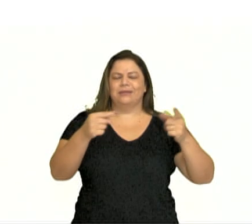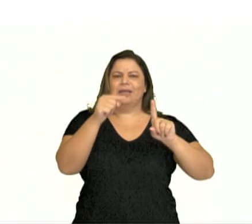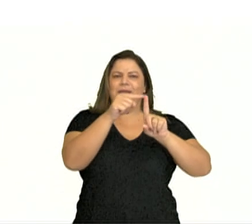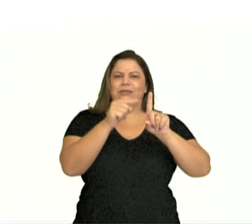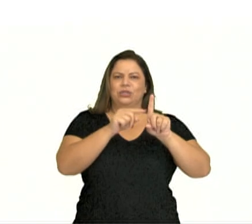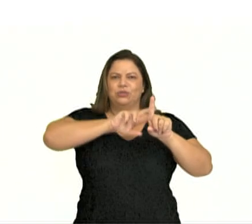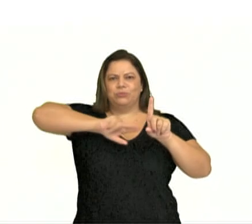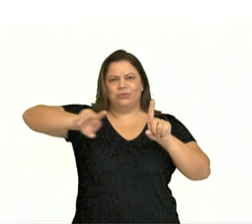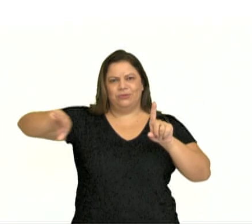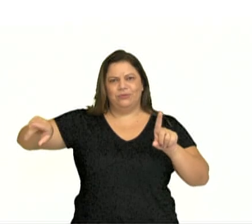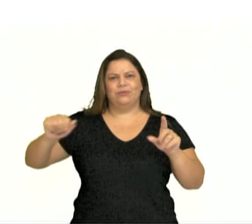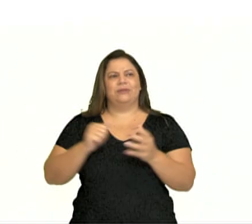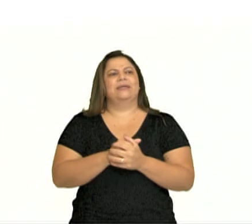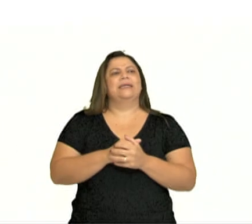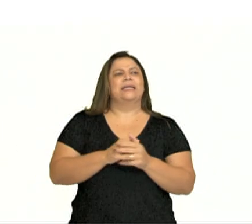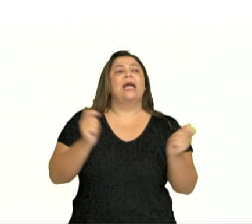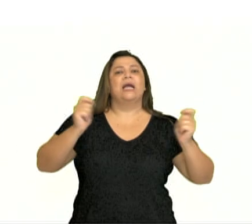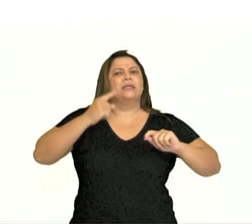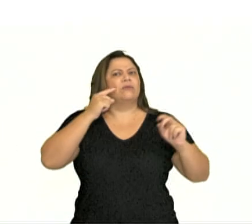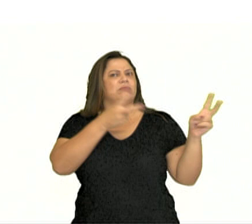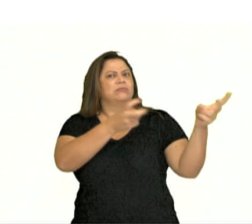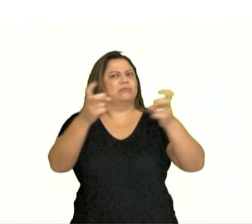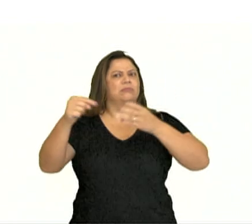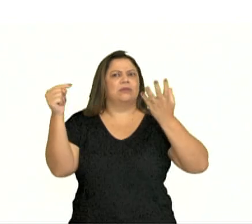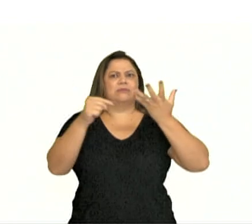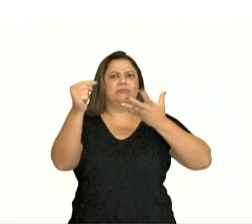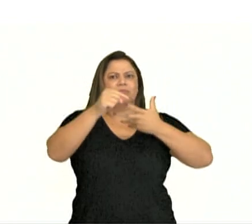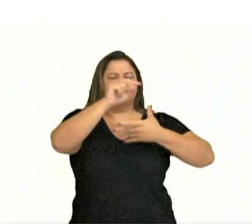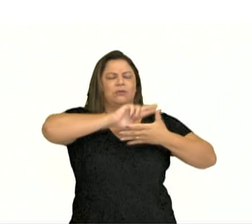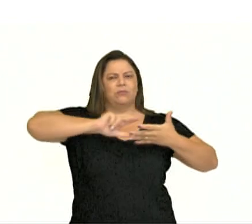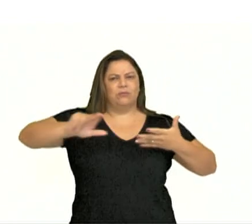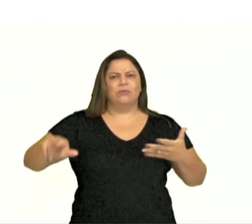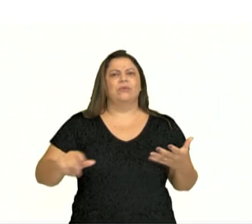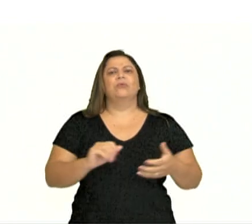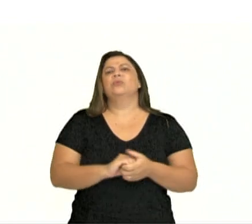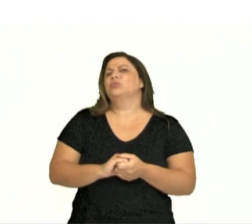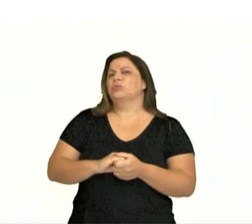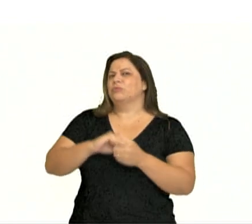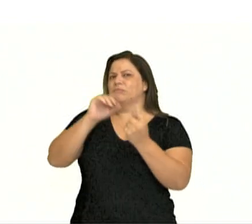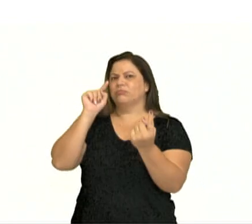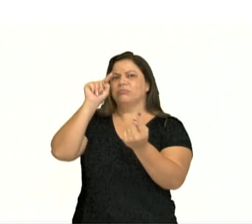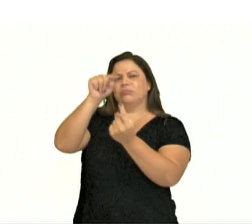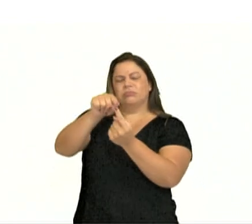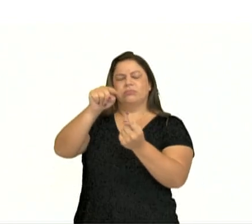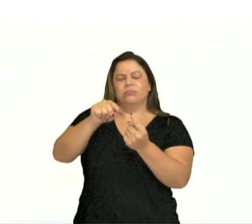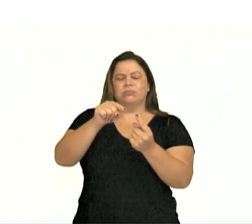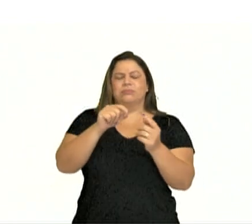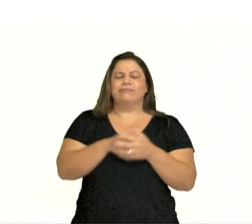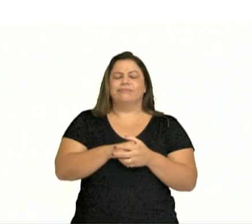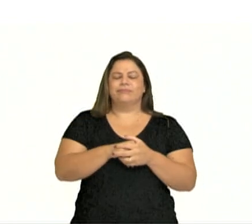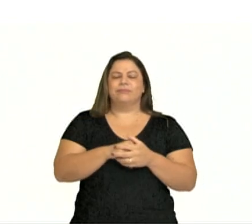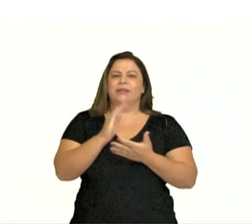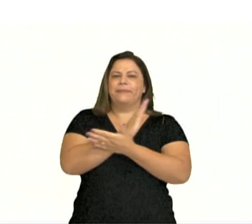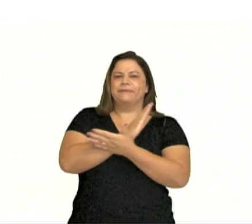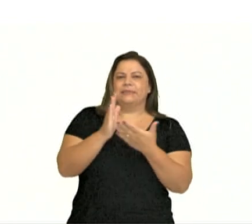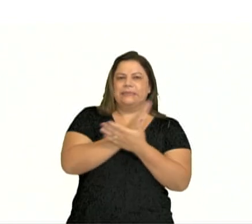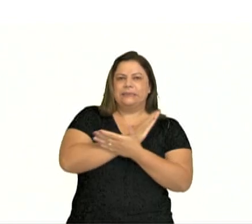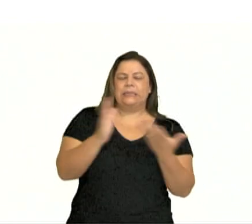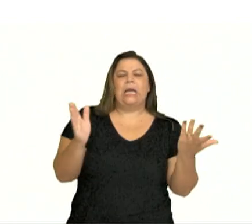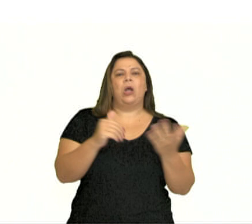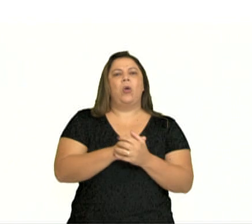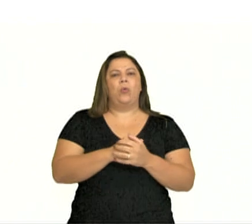de tecidos. Então, vejam as funções desses tecidos. Eles se especializaram para fazer algo. Tecidos